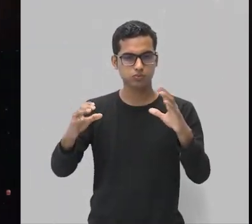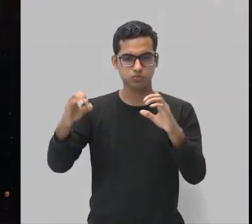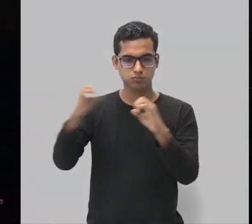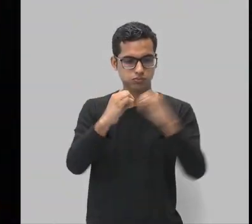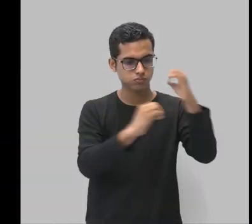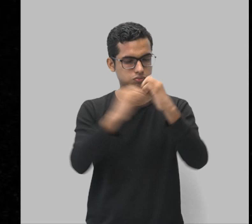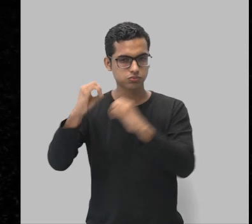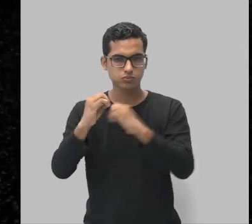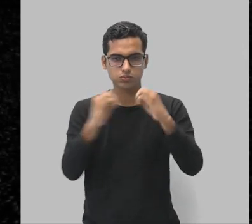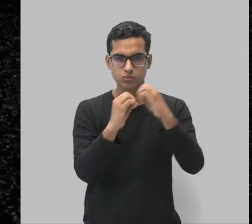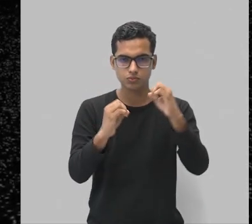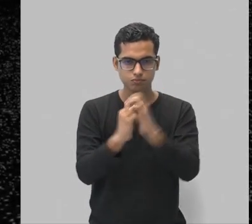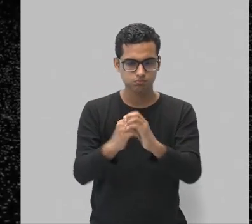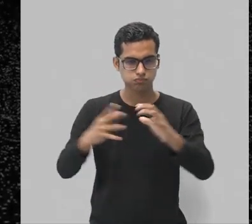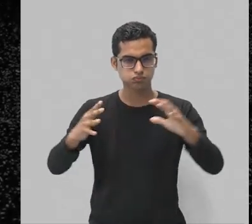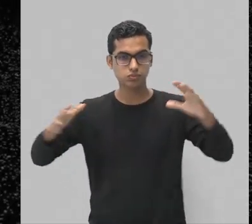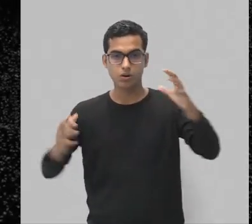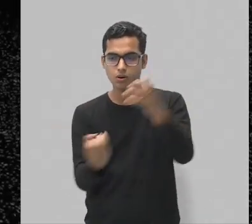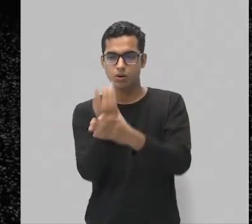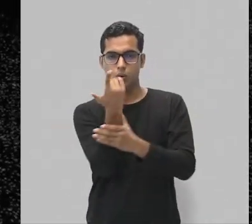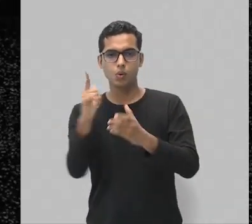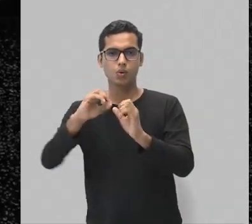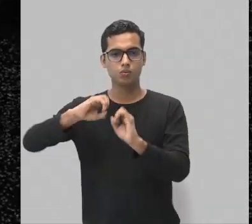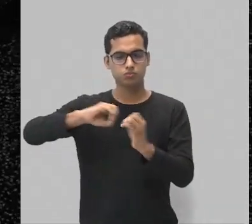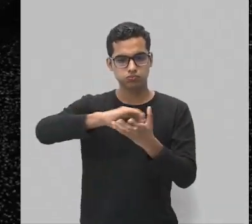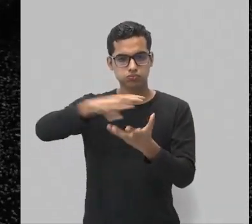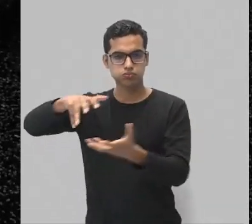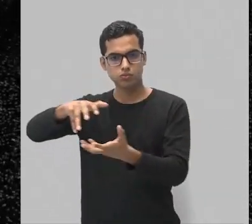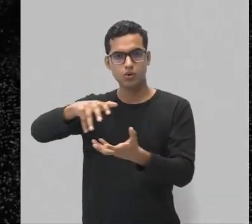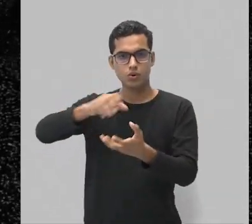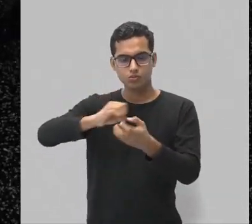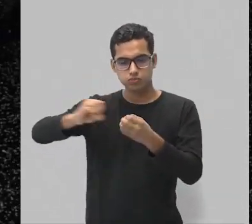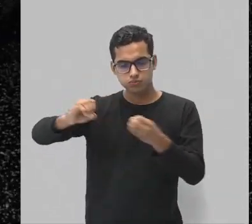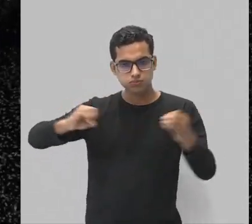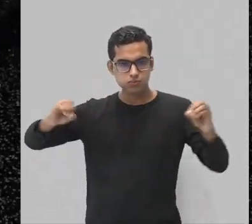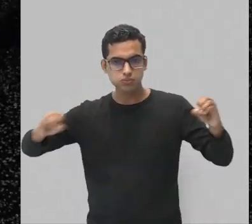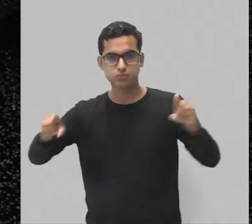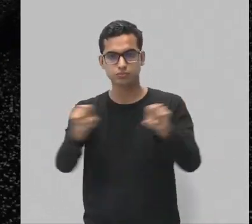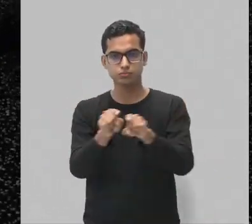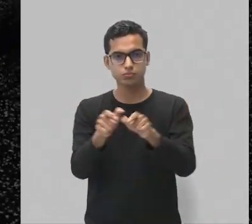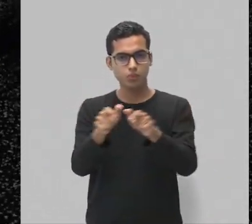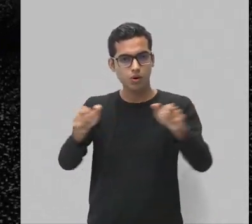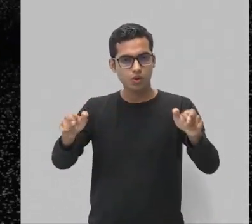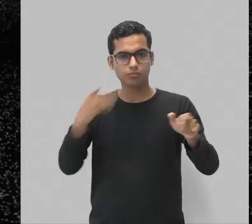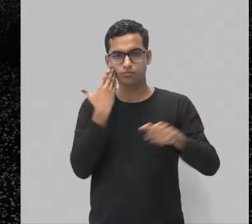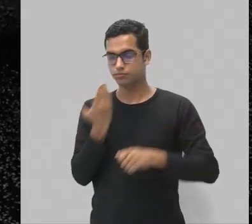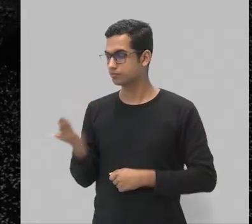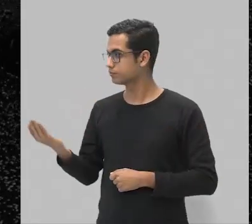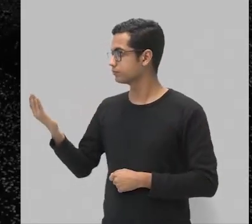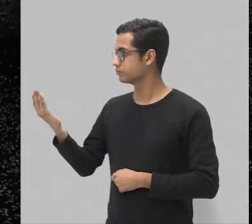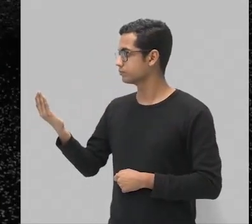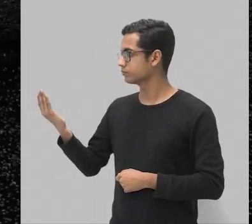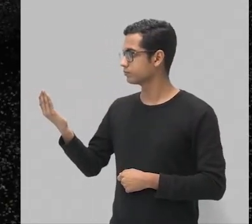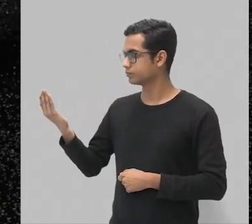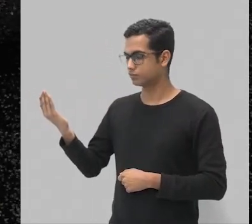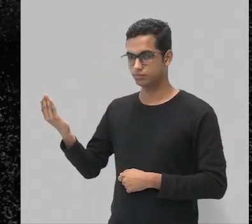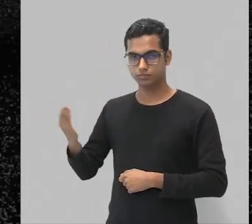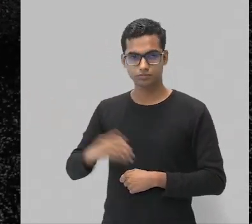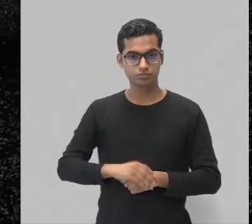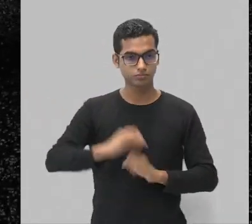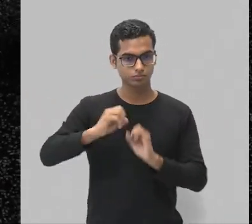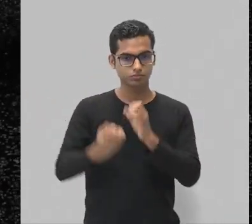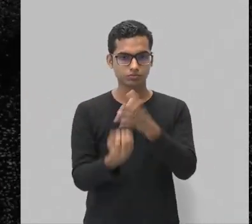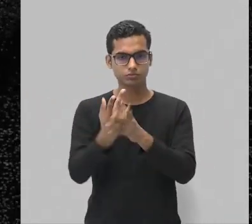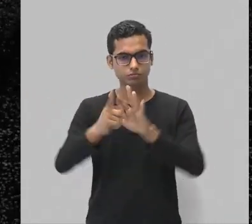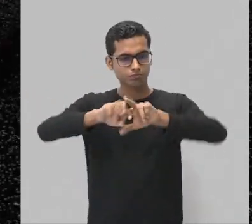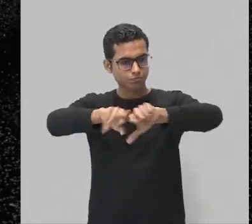frequência. Devido aos choques constantes, o seu tamanho foi crescendo continuamente, resultando na formação dos